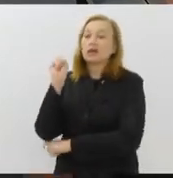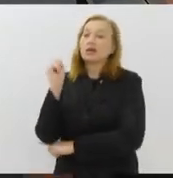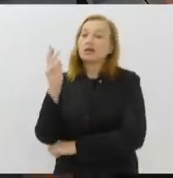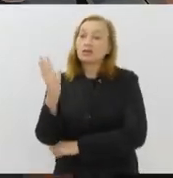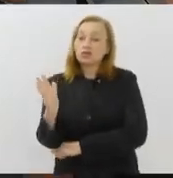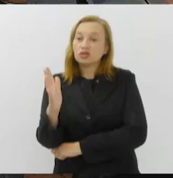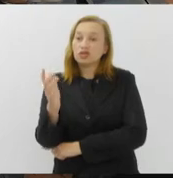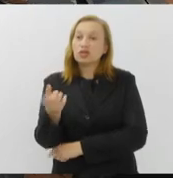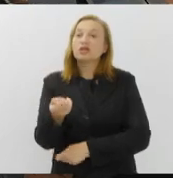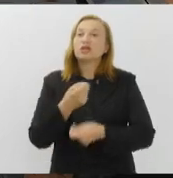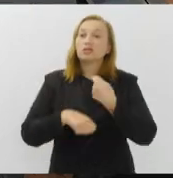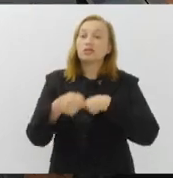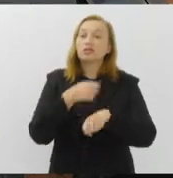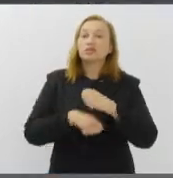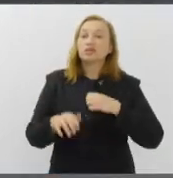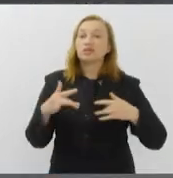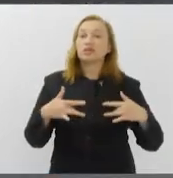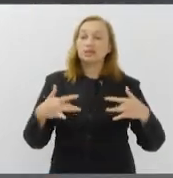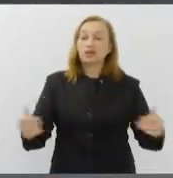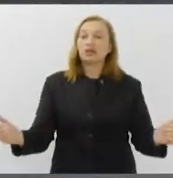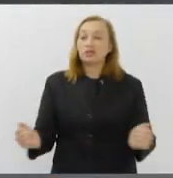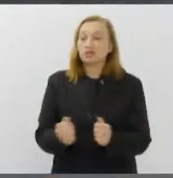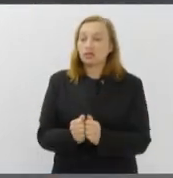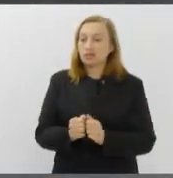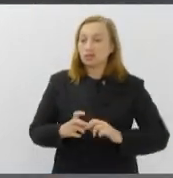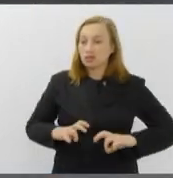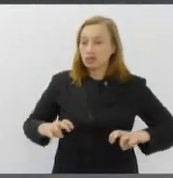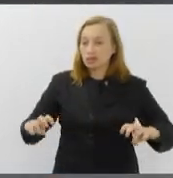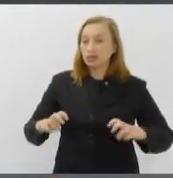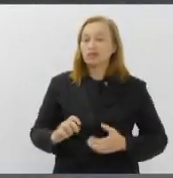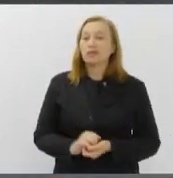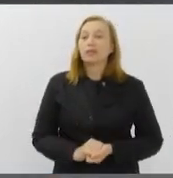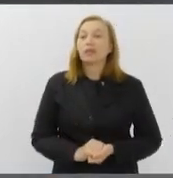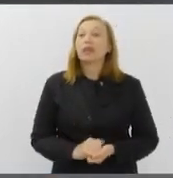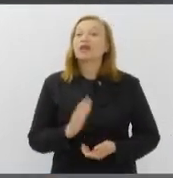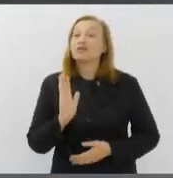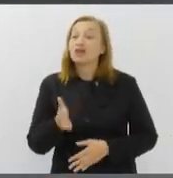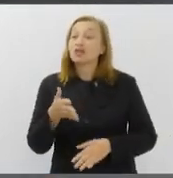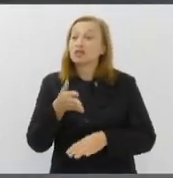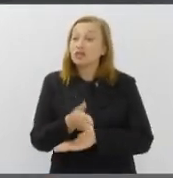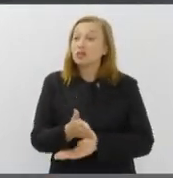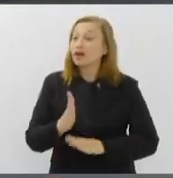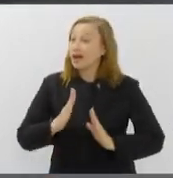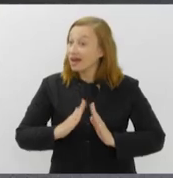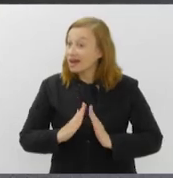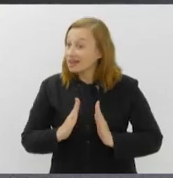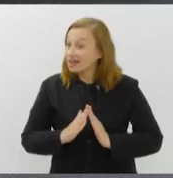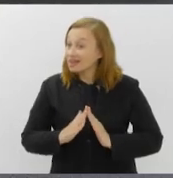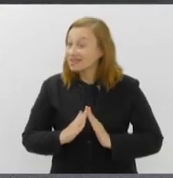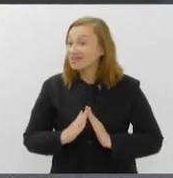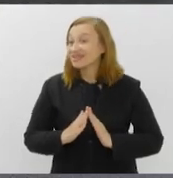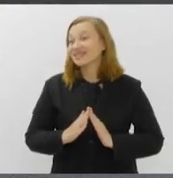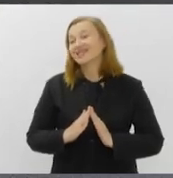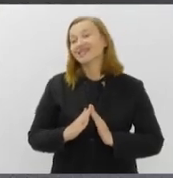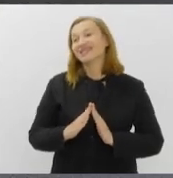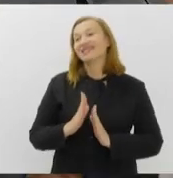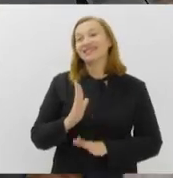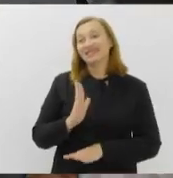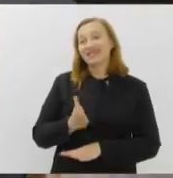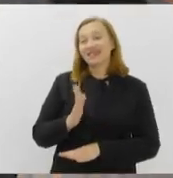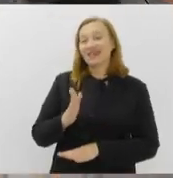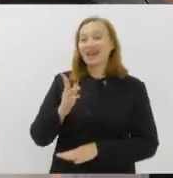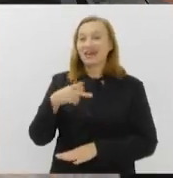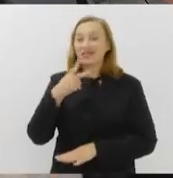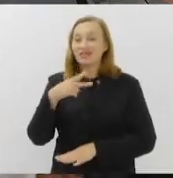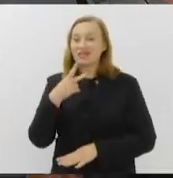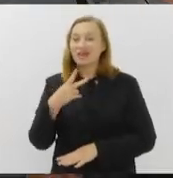aqui desse processo junto conosco. E já chegou aqui a casa. Vou te passo já a palavra,